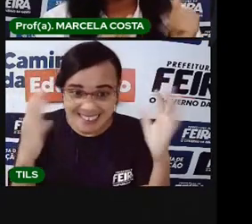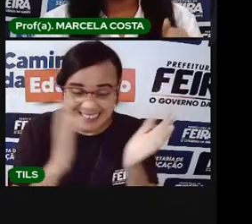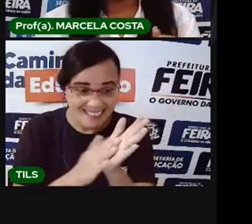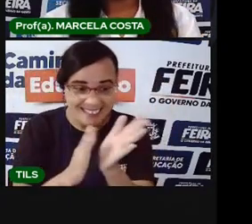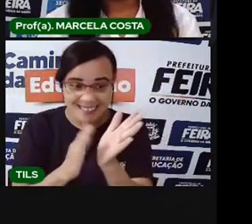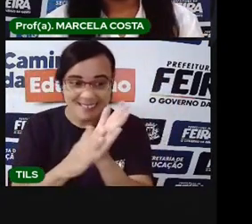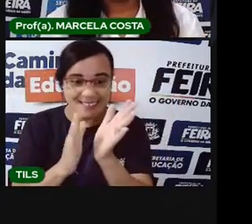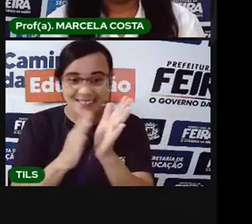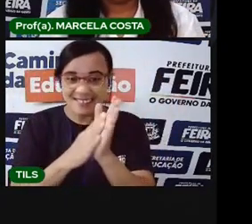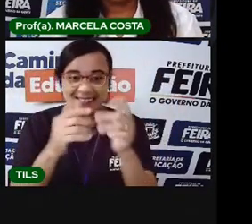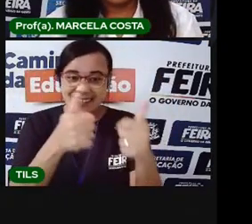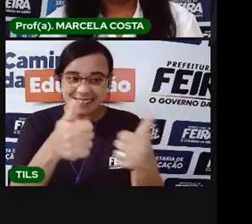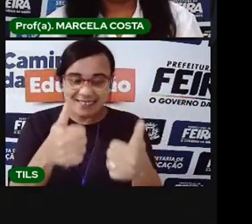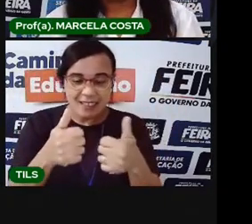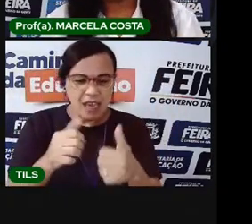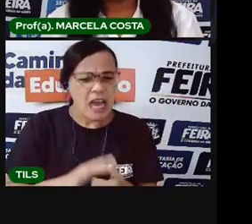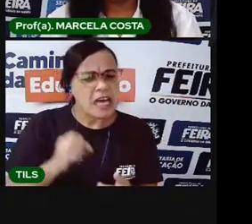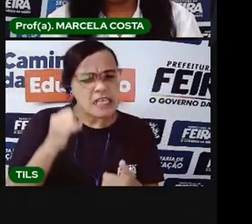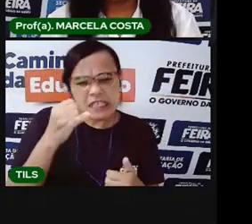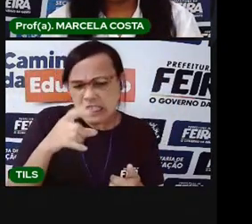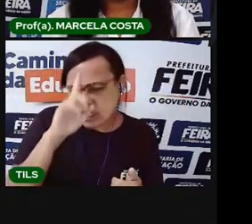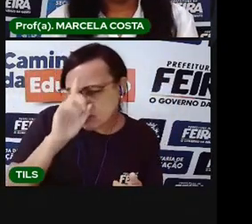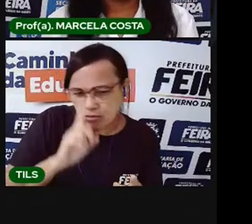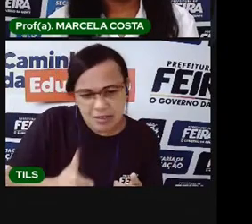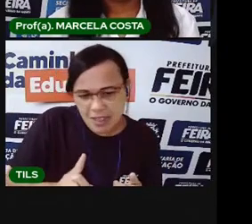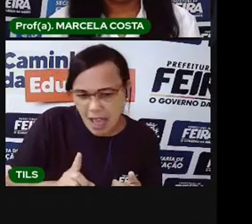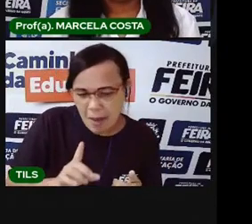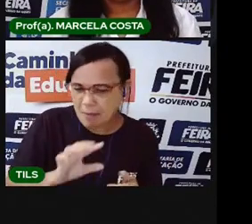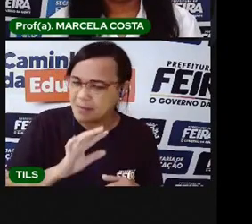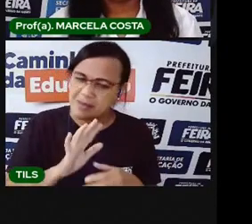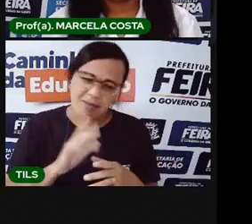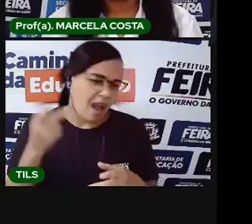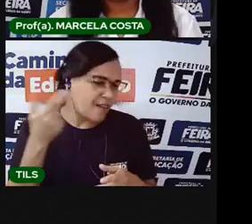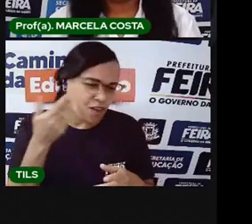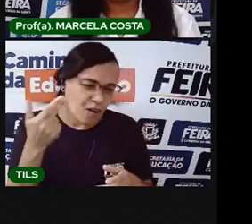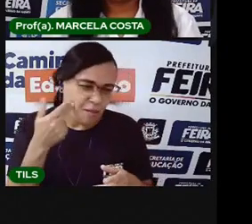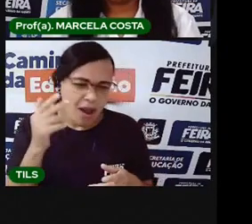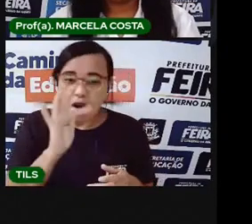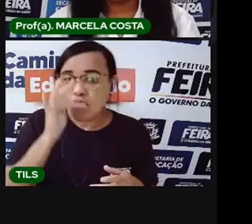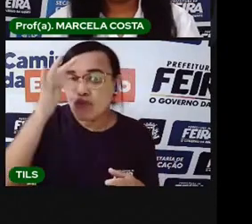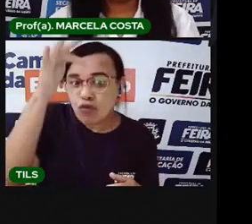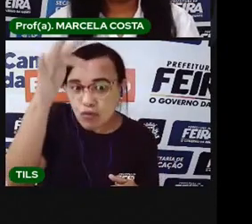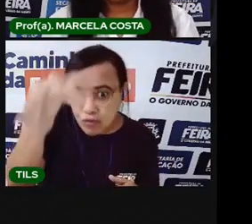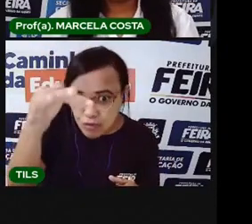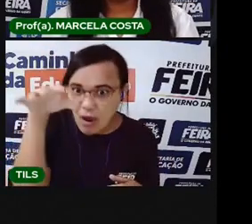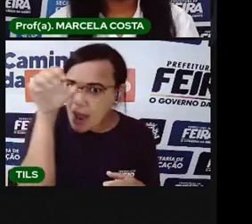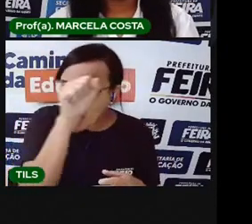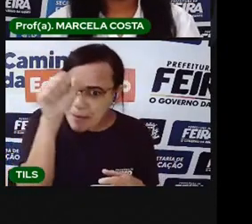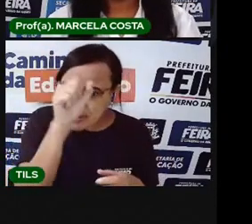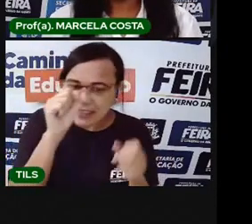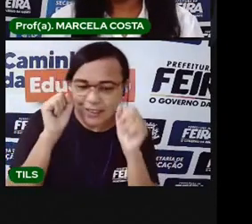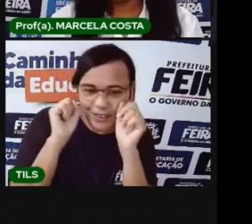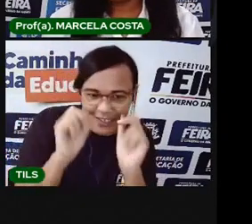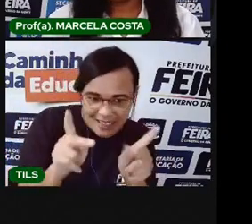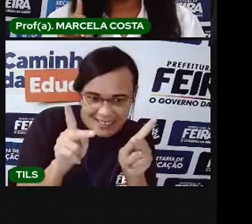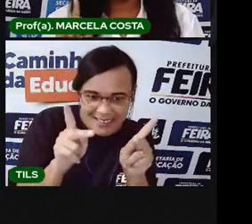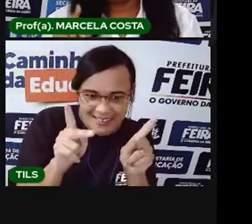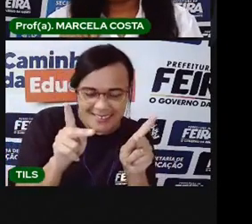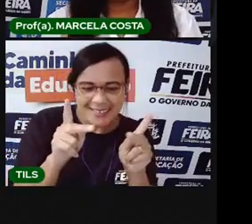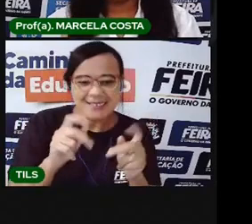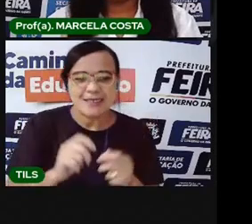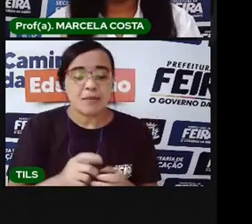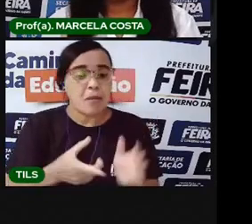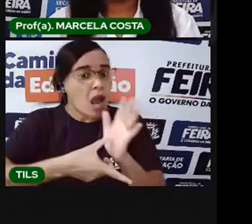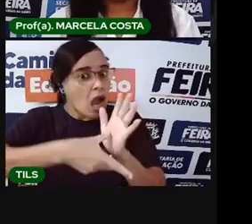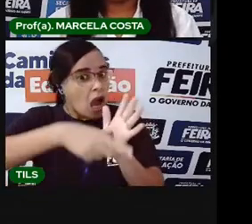Parabéns! Se você não sabe, não tem problema. A gente vai aprender ao longo das nossas aulas, certo?